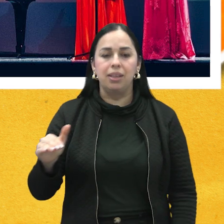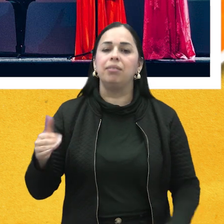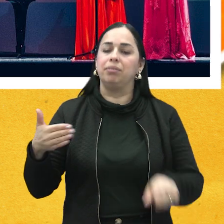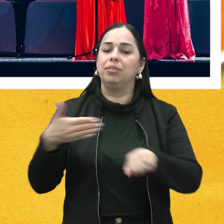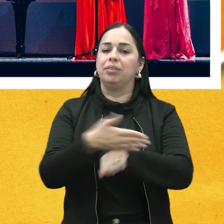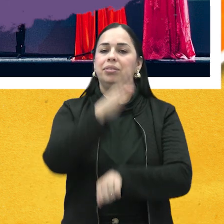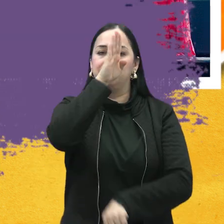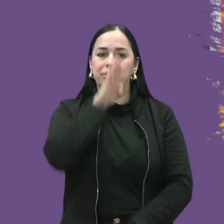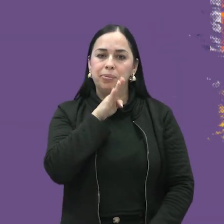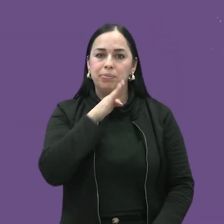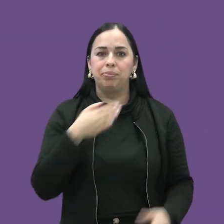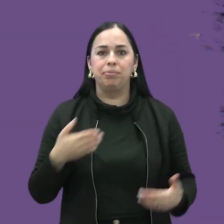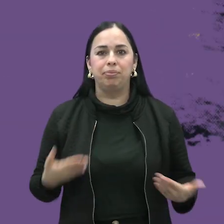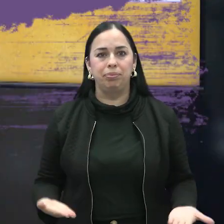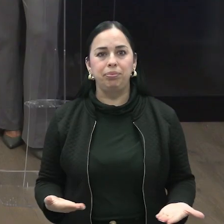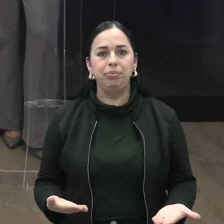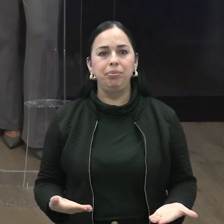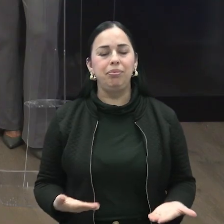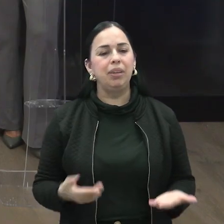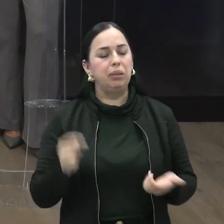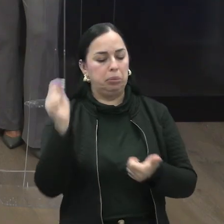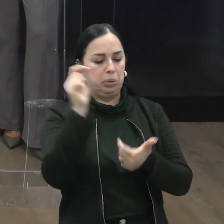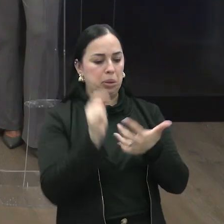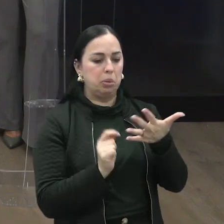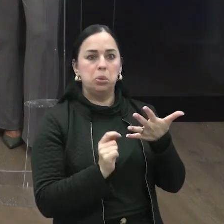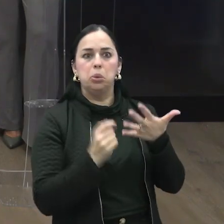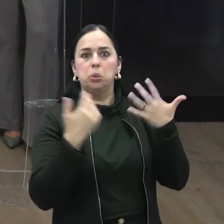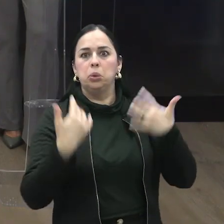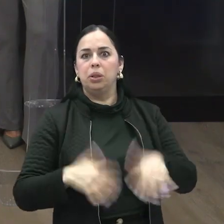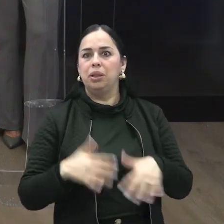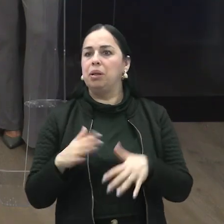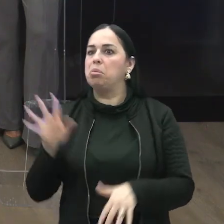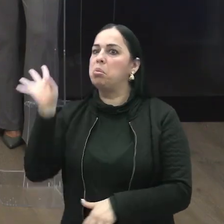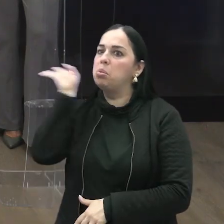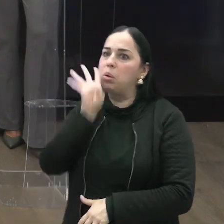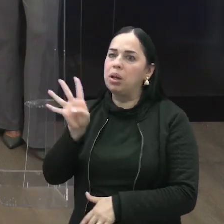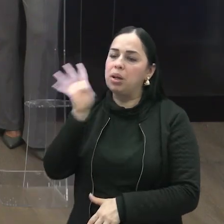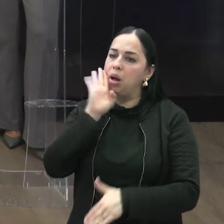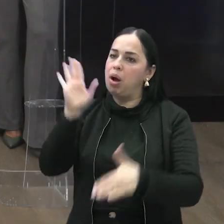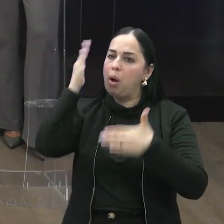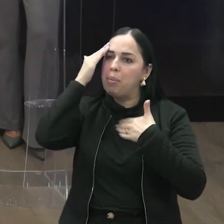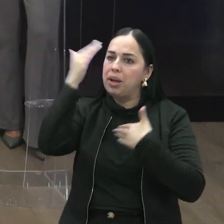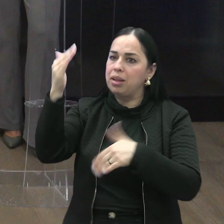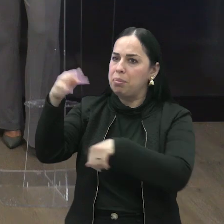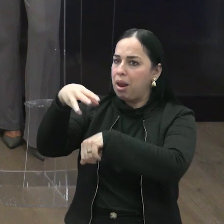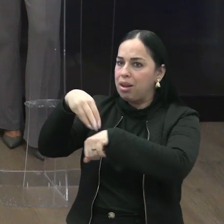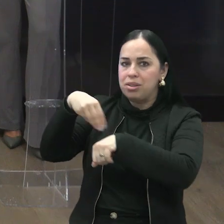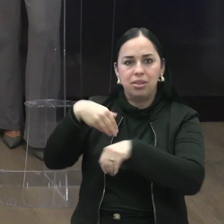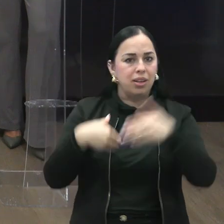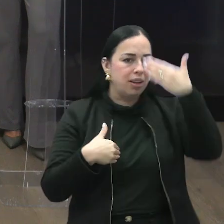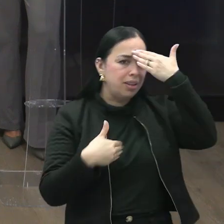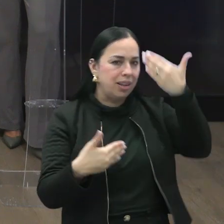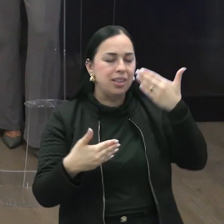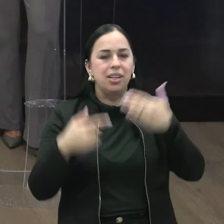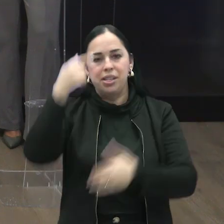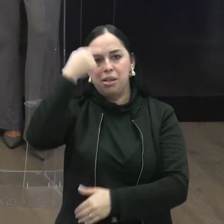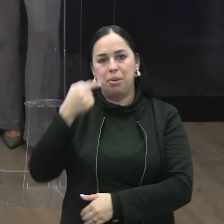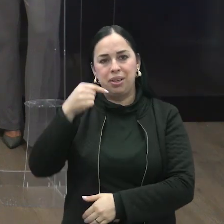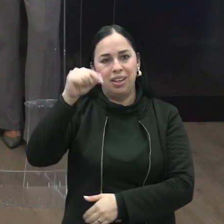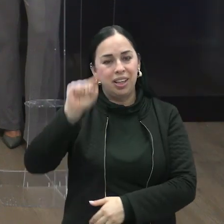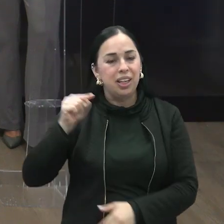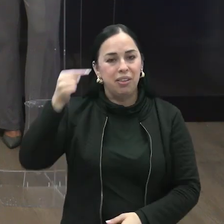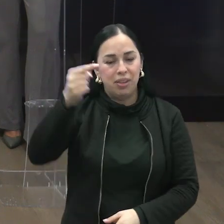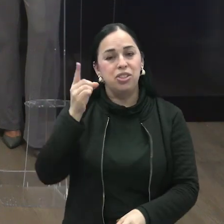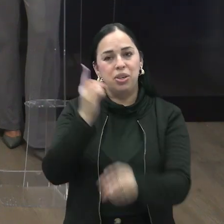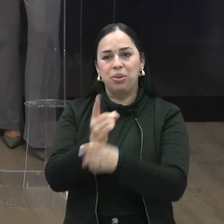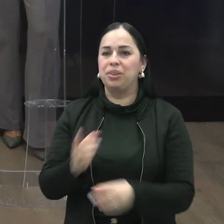e a entrada é gratuita. Fran, muita coisa boa para fazer, né? Muita coisa legal, Lu. Obrigada, viu, pelas dicas. Eu que agradeço. Até semana que vem,